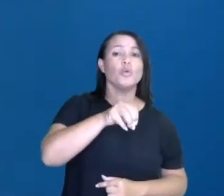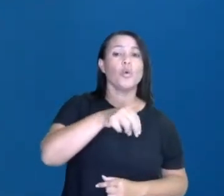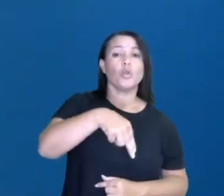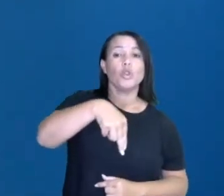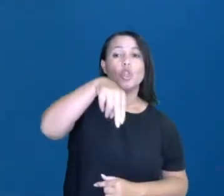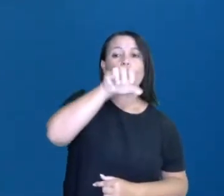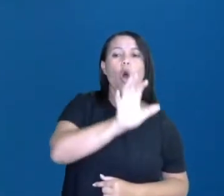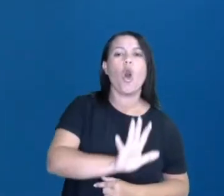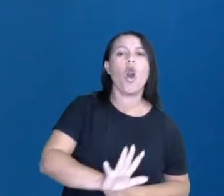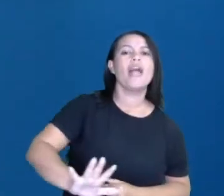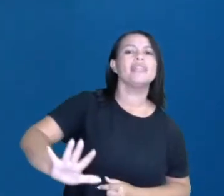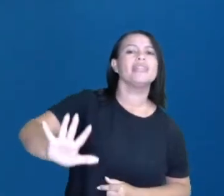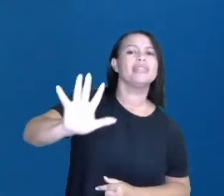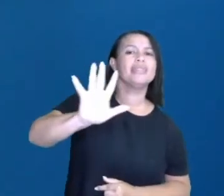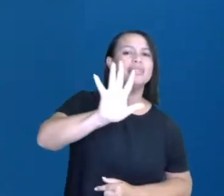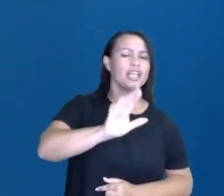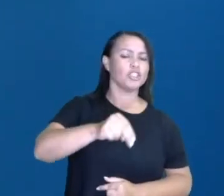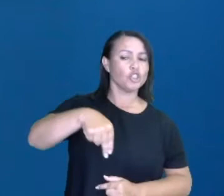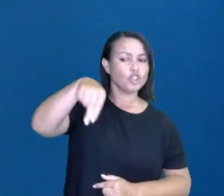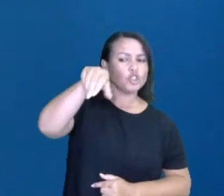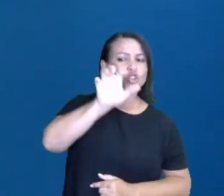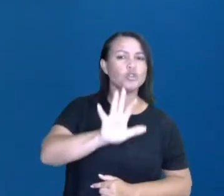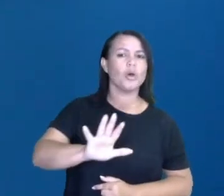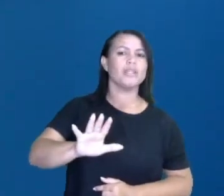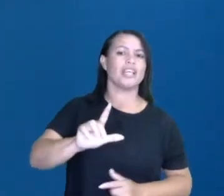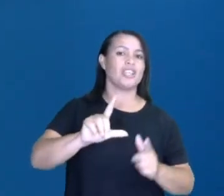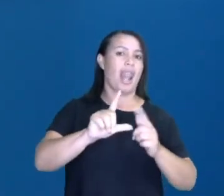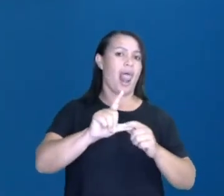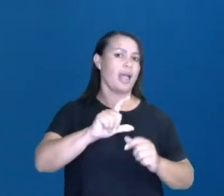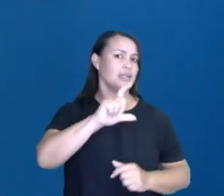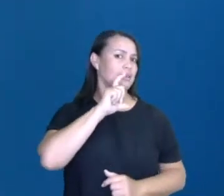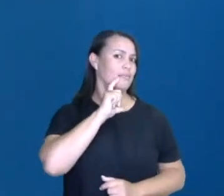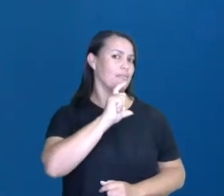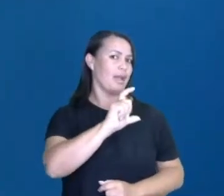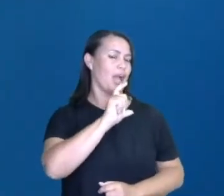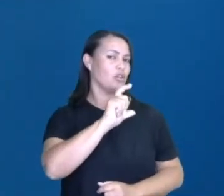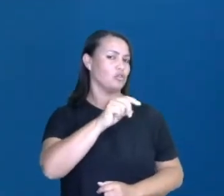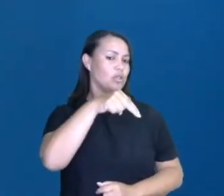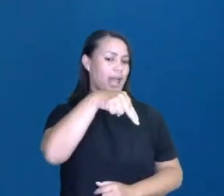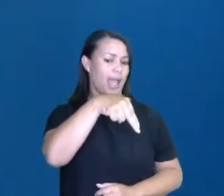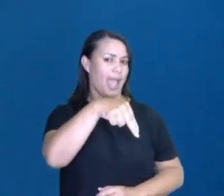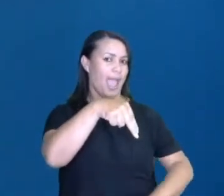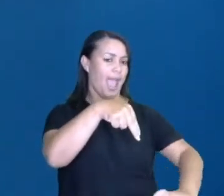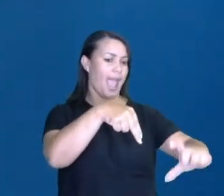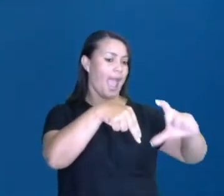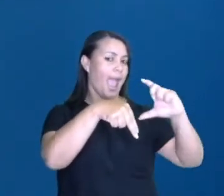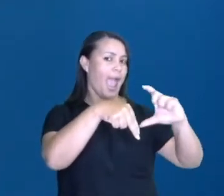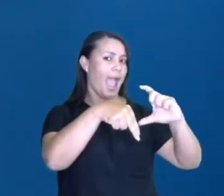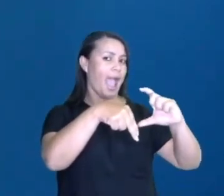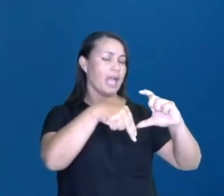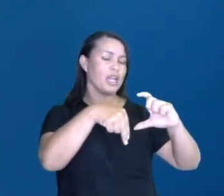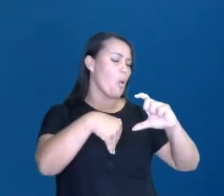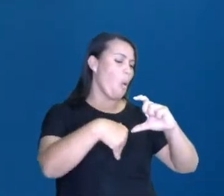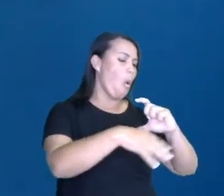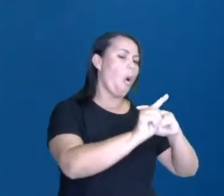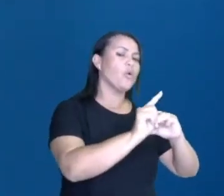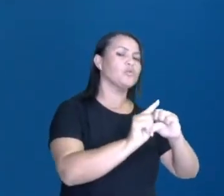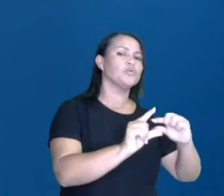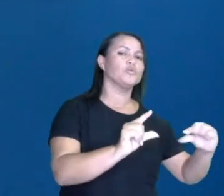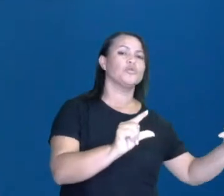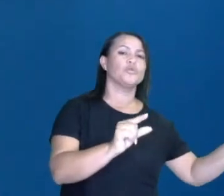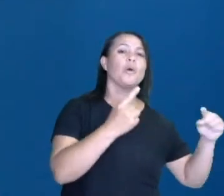Nordeste, Nordeste, letra maiúscula. Nordeste específico de uma